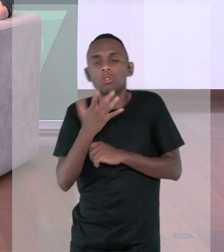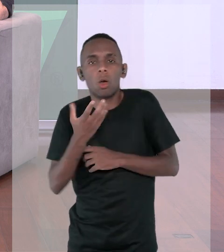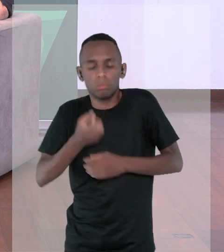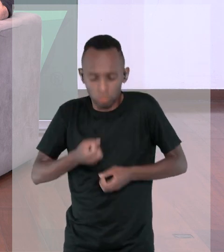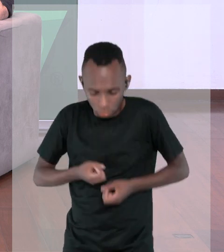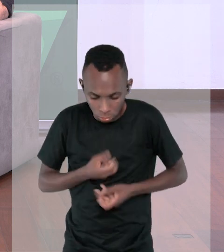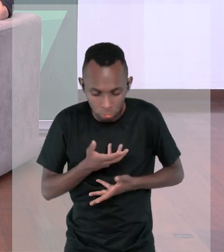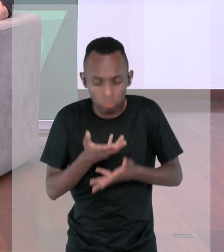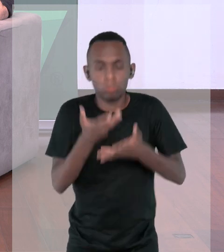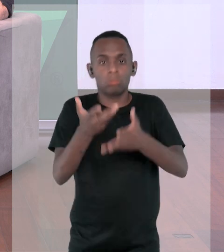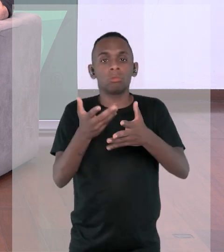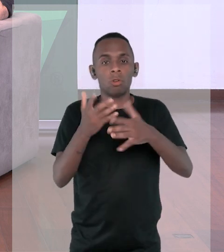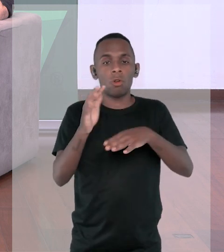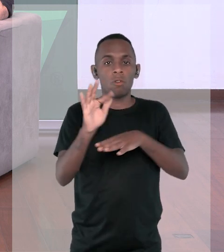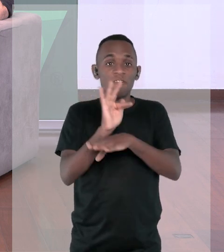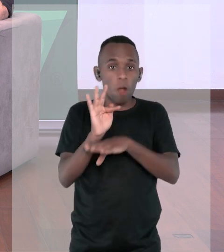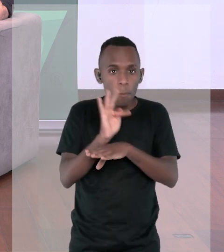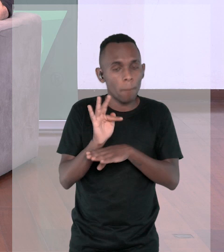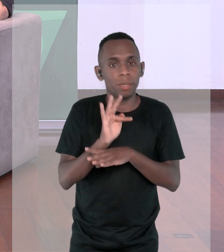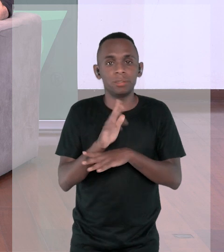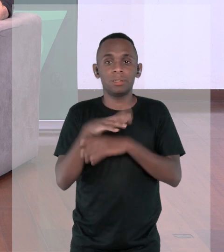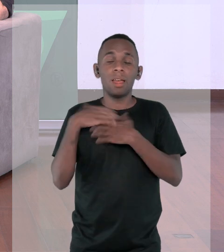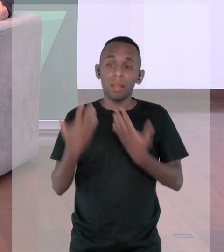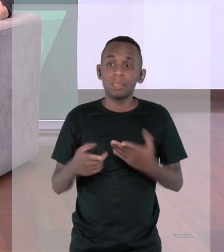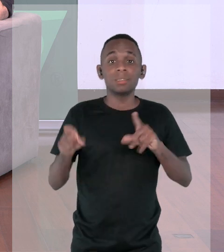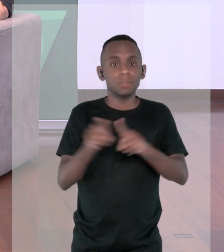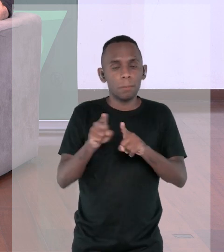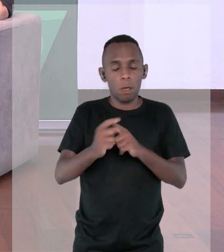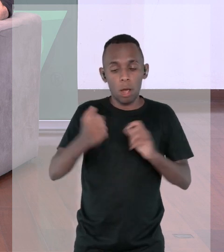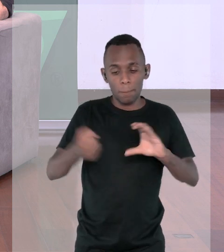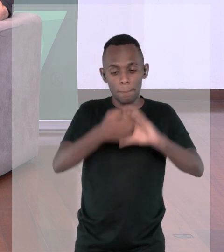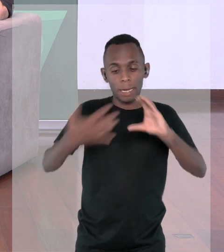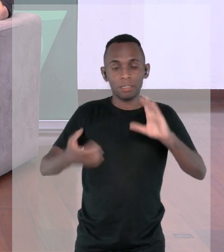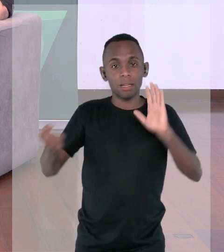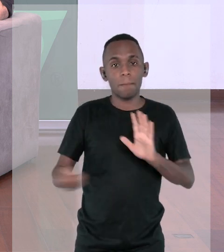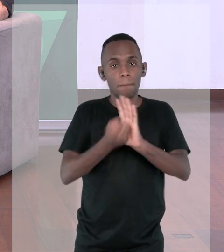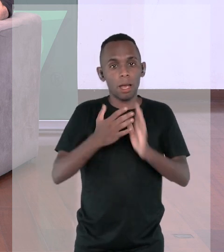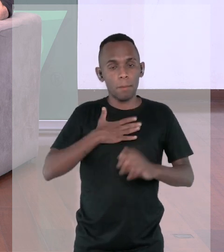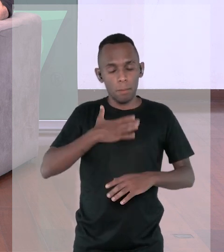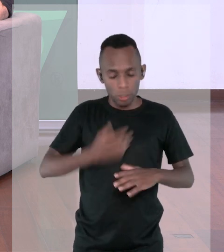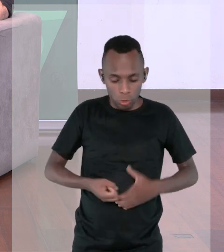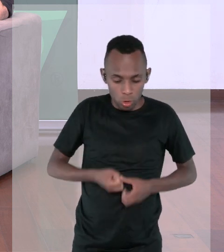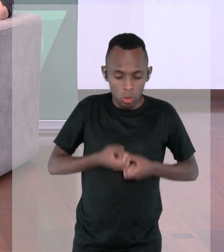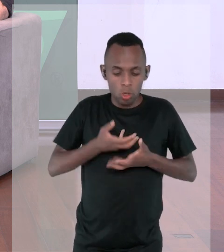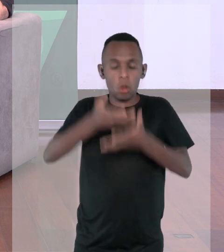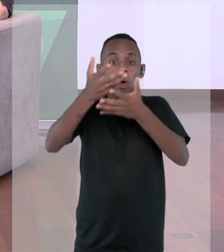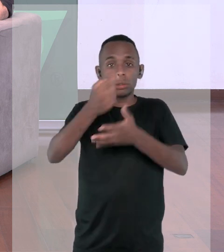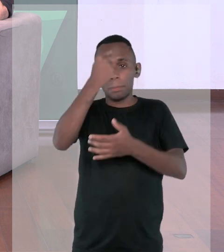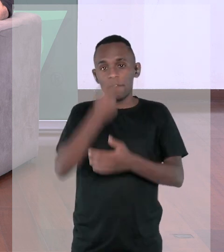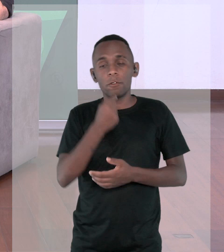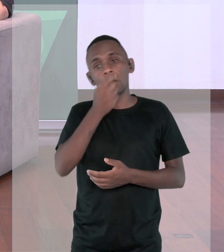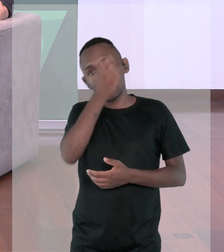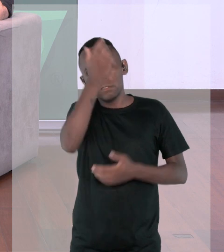para fora formalmente. Ela tem muito do que brota da gente também, do que emana da gente. Então saiu